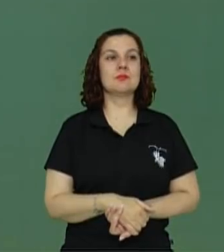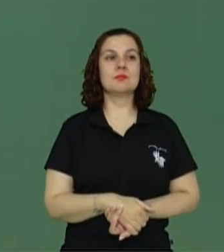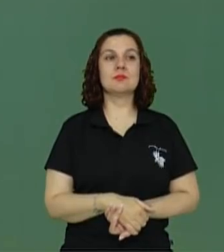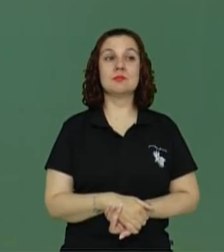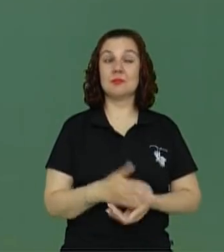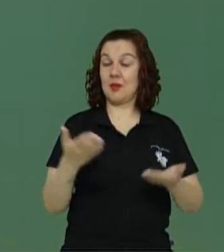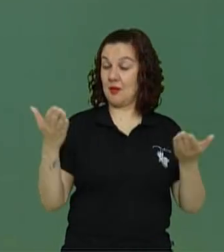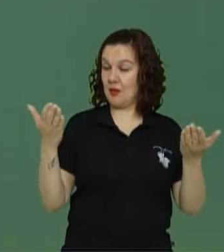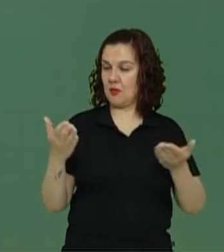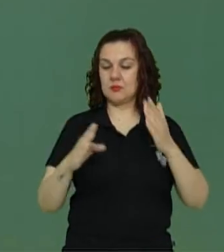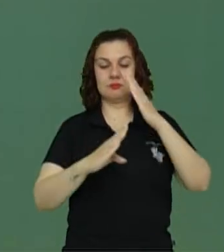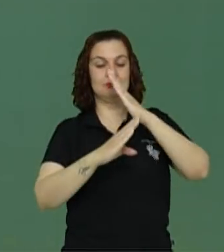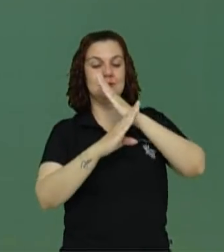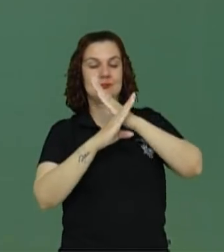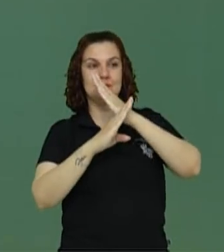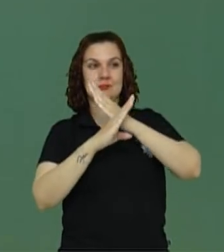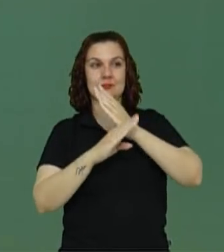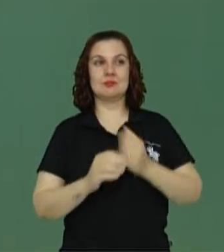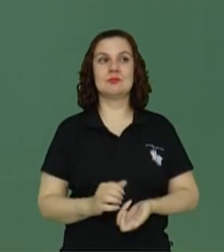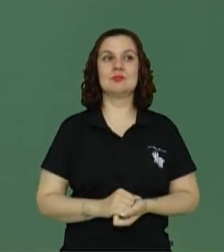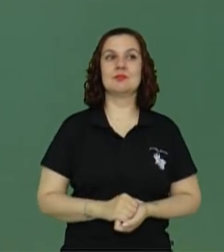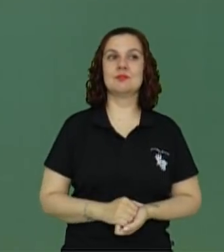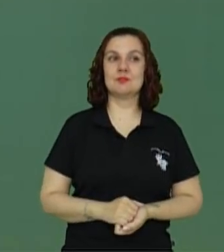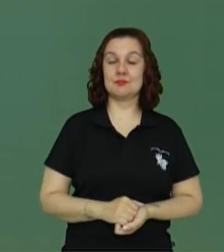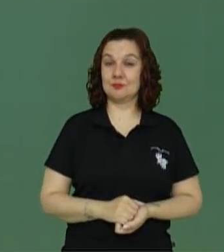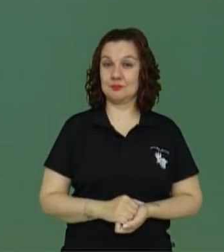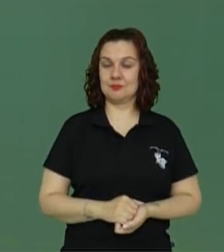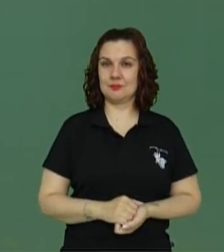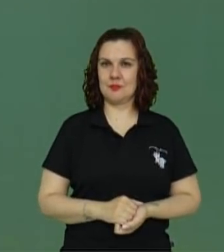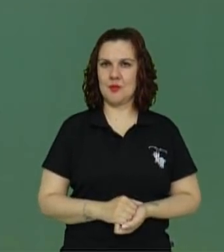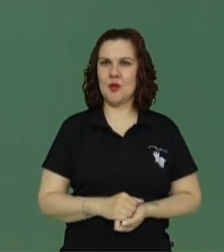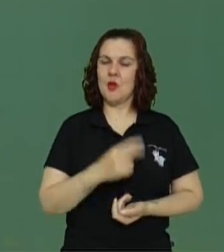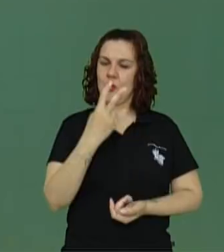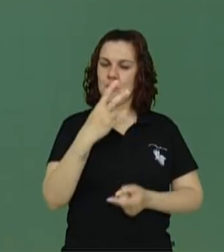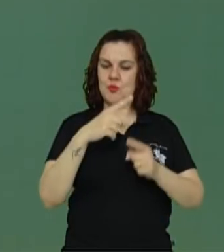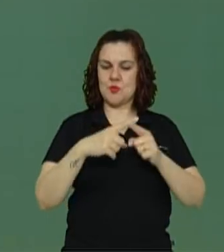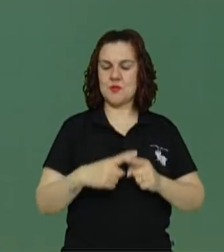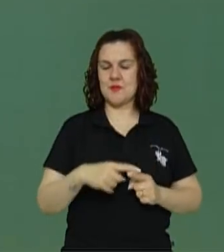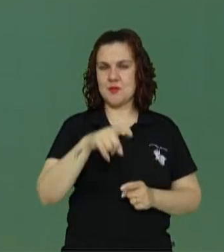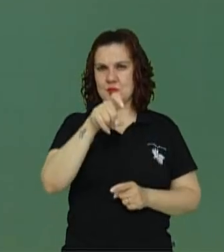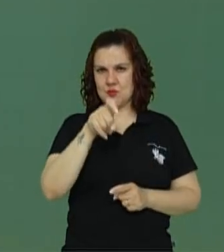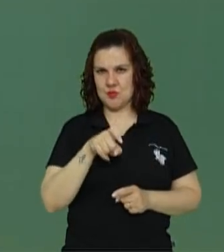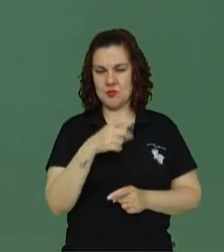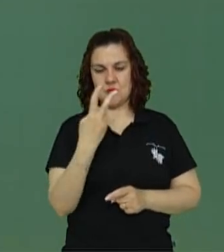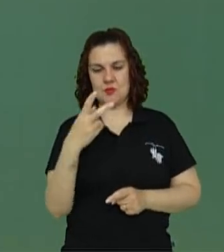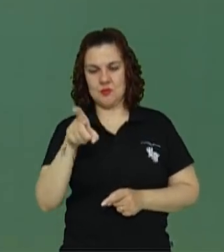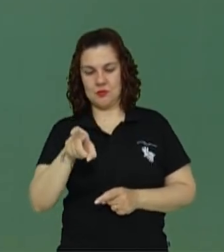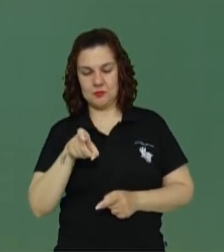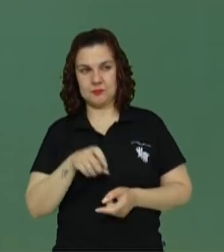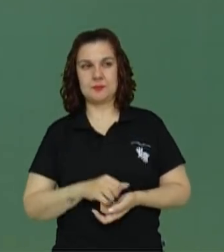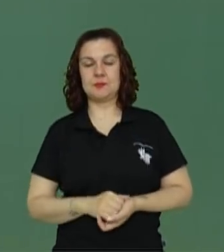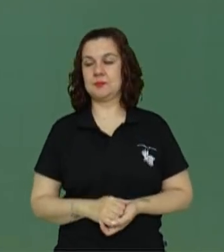Aí agora eu posso aplicar propriedade fundamental. 2 vezes o x, eu tenho 2x.